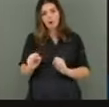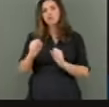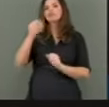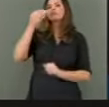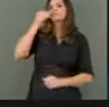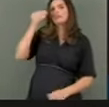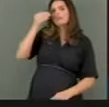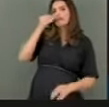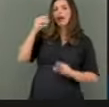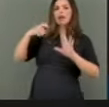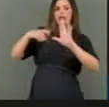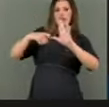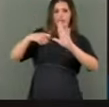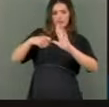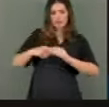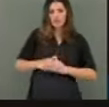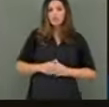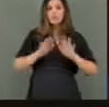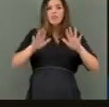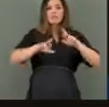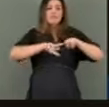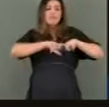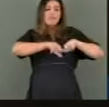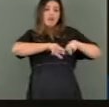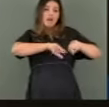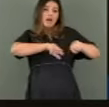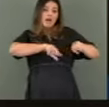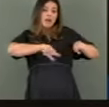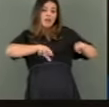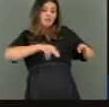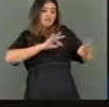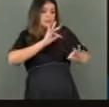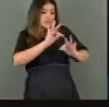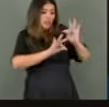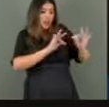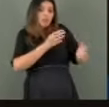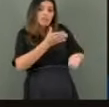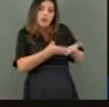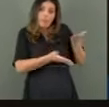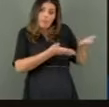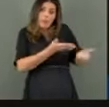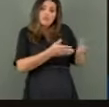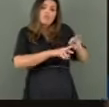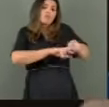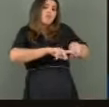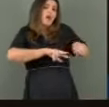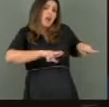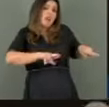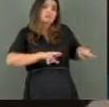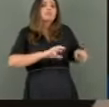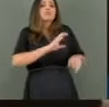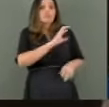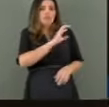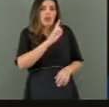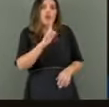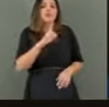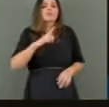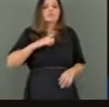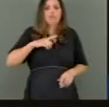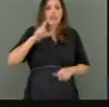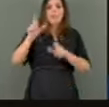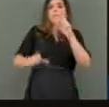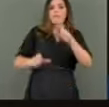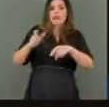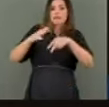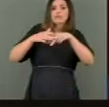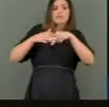que nós temos uma infinidade de tratamentos e, lógico, existem pacientes que são refratários e